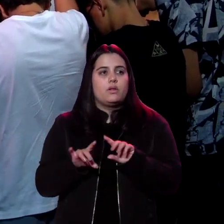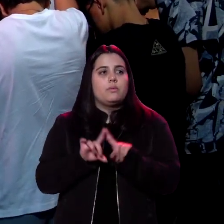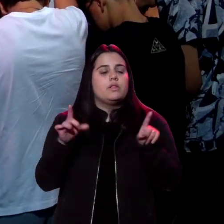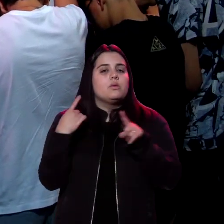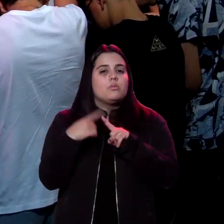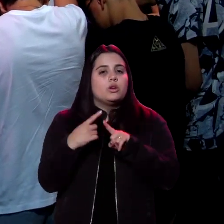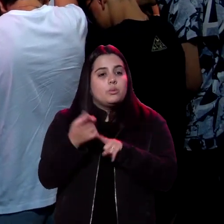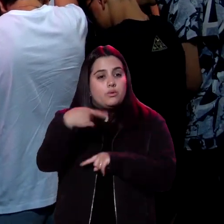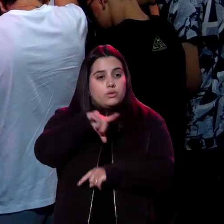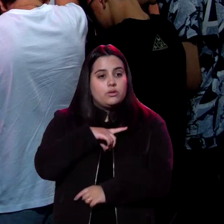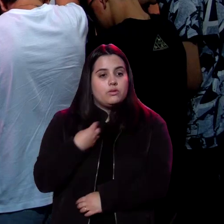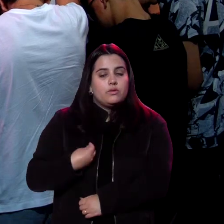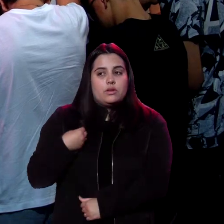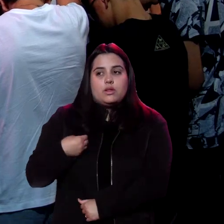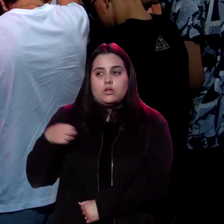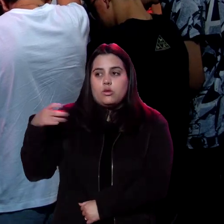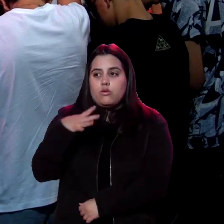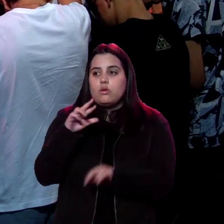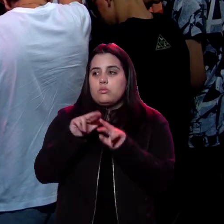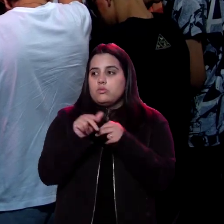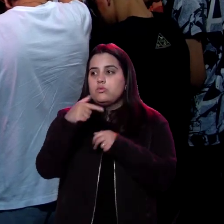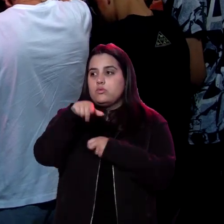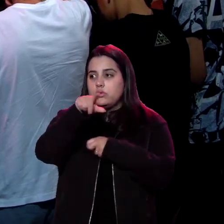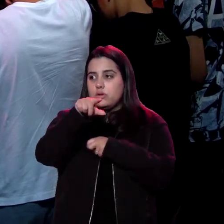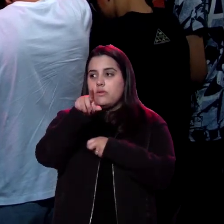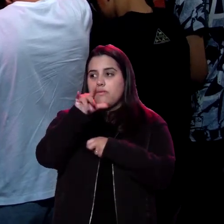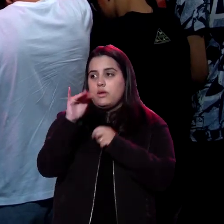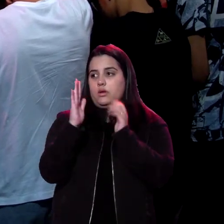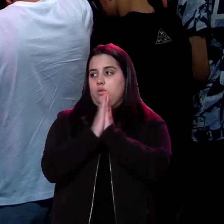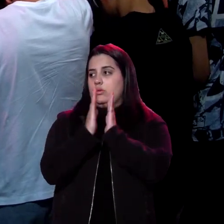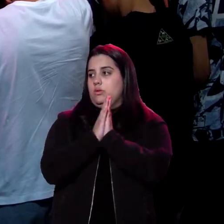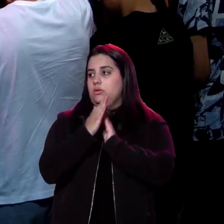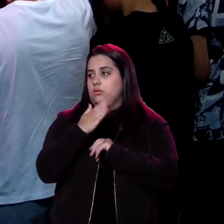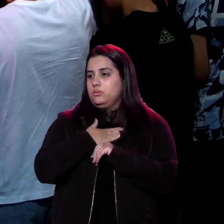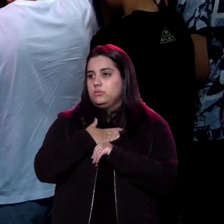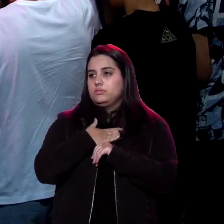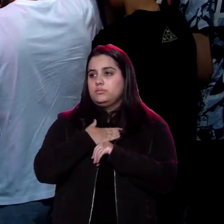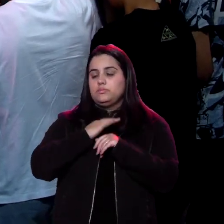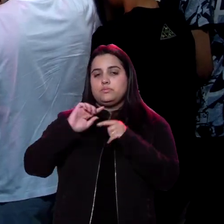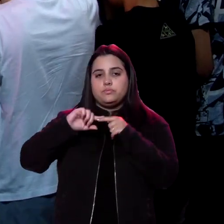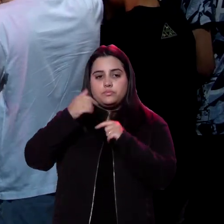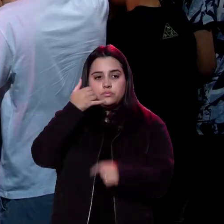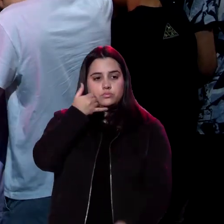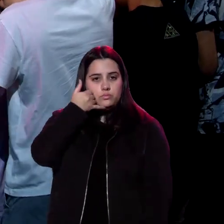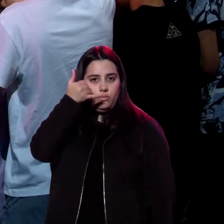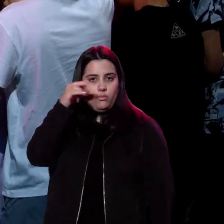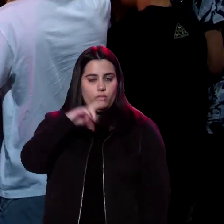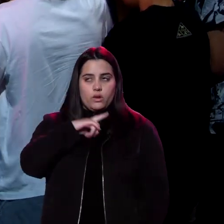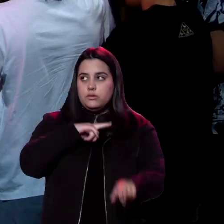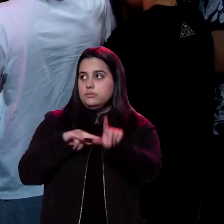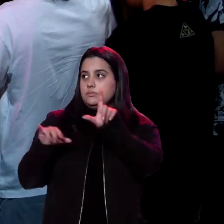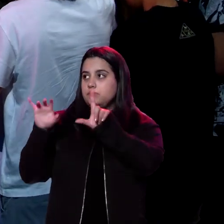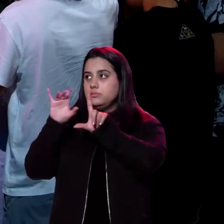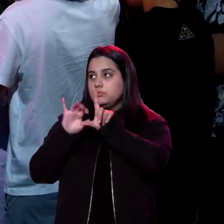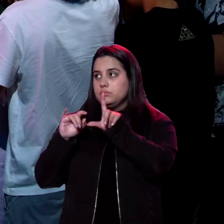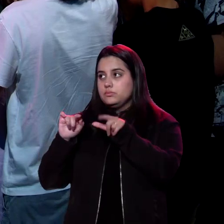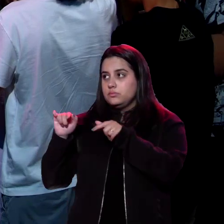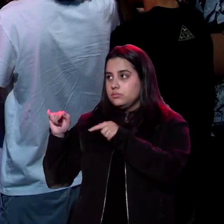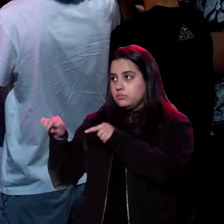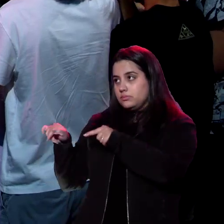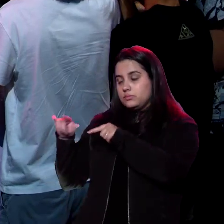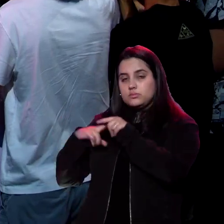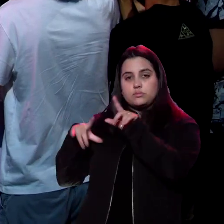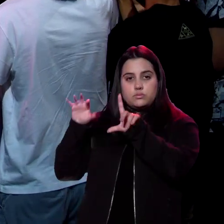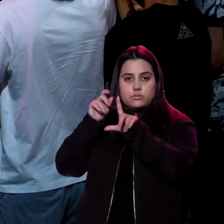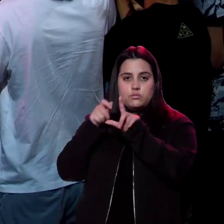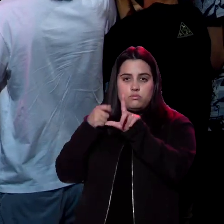nova. Por isso você vai orar comigo. Depois disso, se você tiver com o seu celular aí, tem aquele QR Code ali nos telões, ó. Você vai apontar